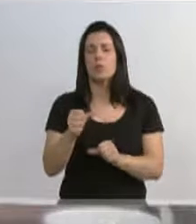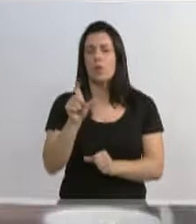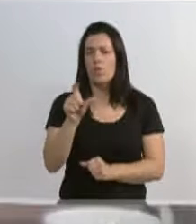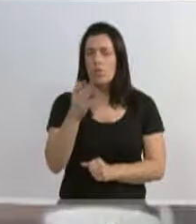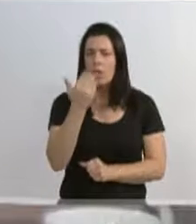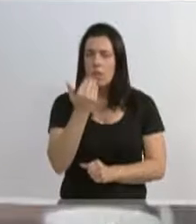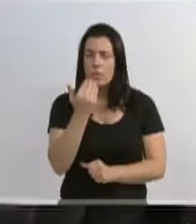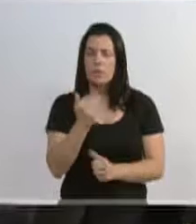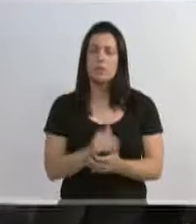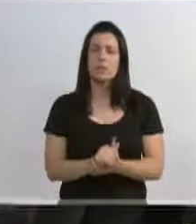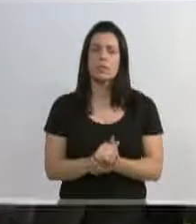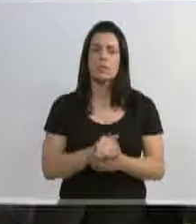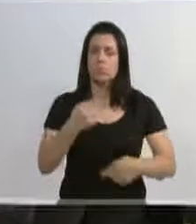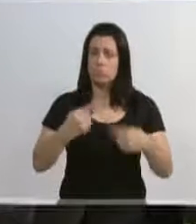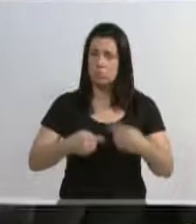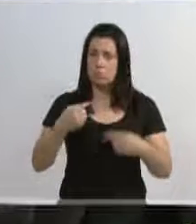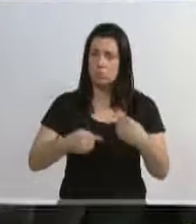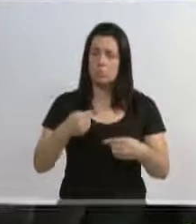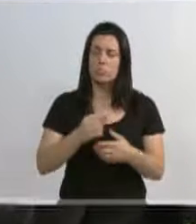Alimentação. Em discussão,